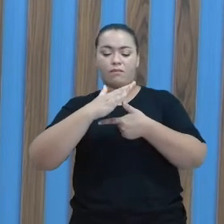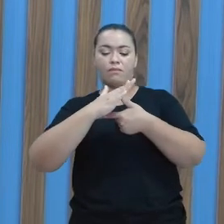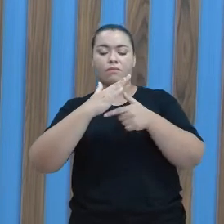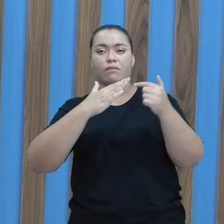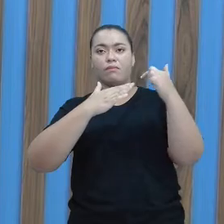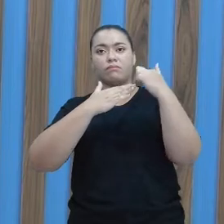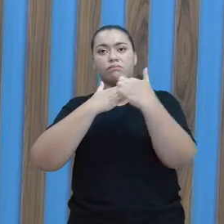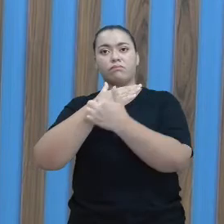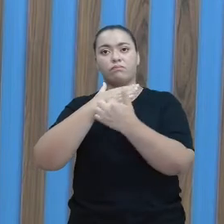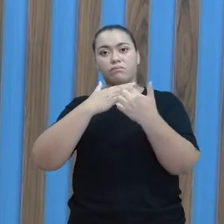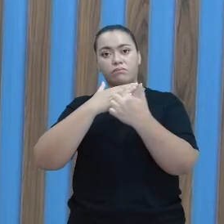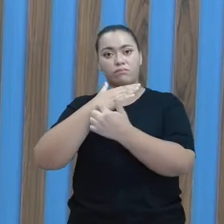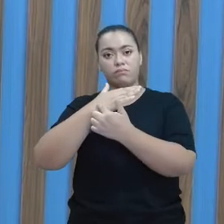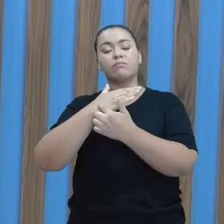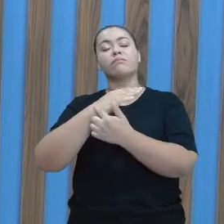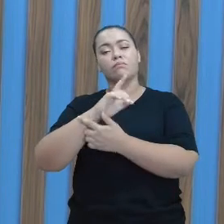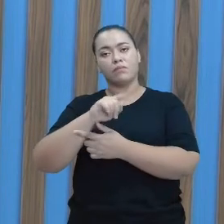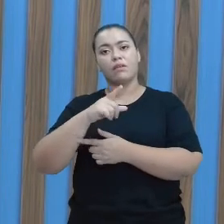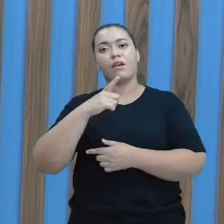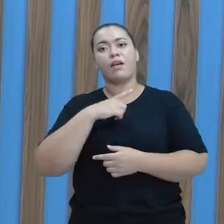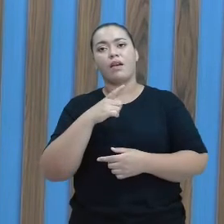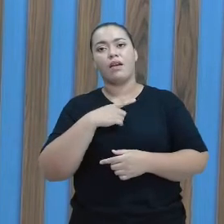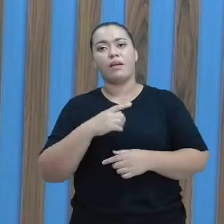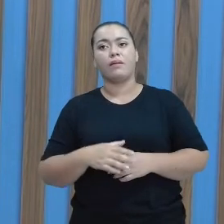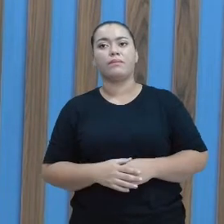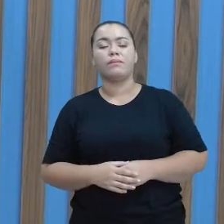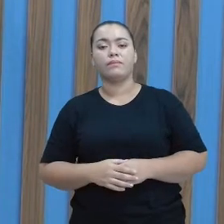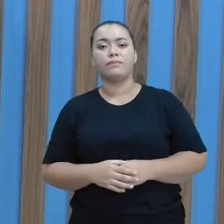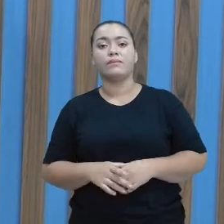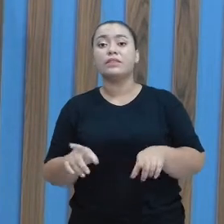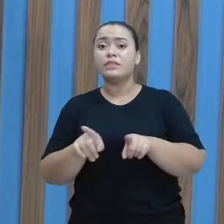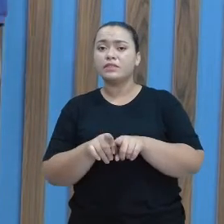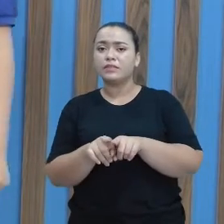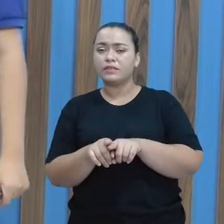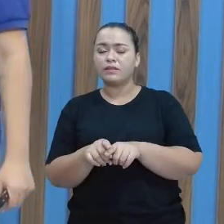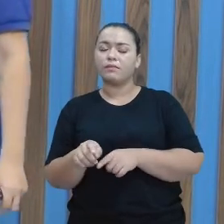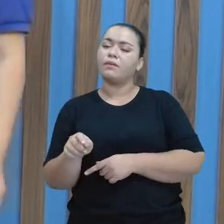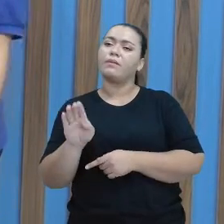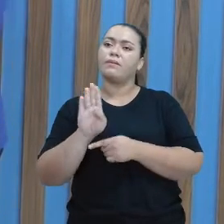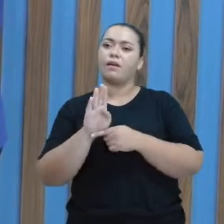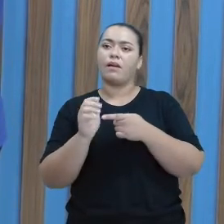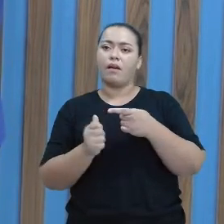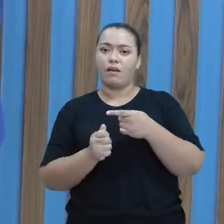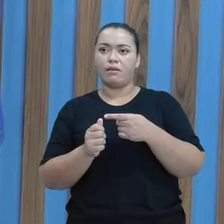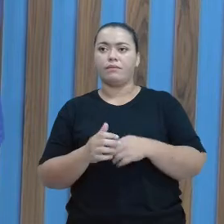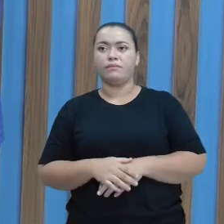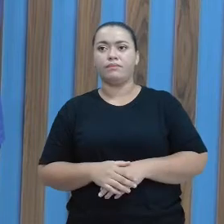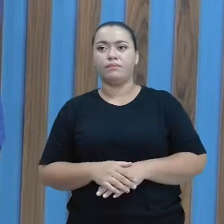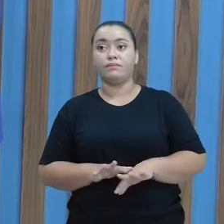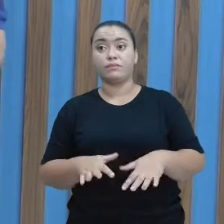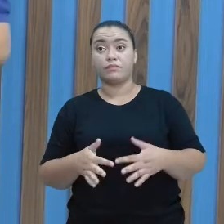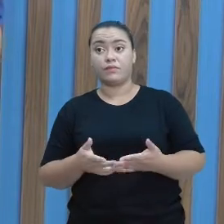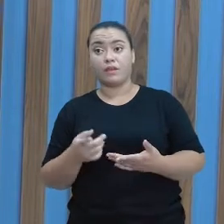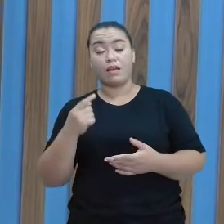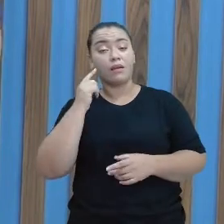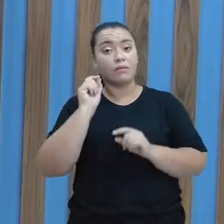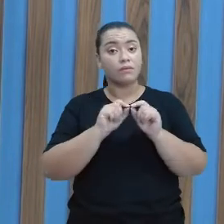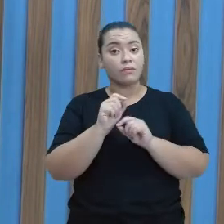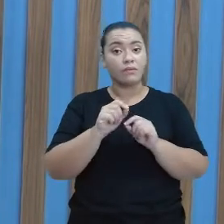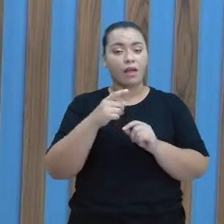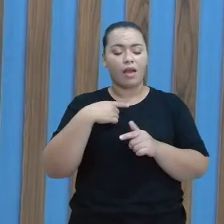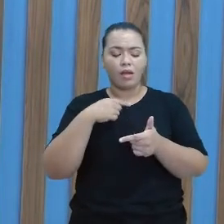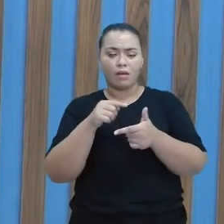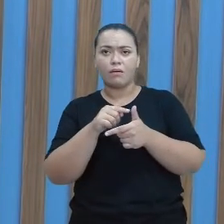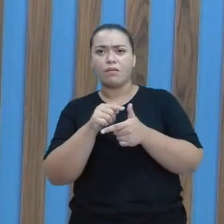ao ângulo de 90 graus, né, maior lado do nosso triângulo, então vai ficar B sobre A. Já na perspectiva do ângulo beta,